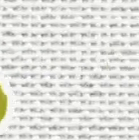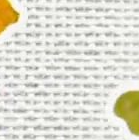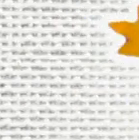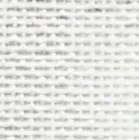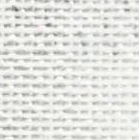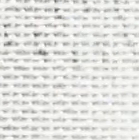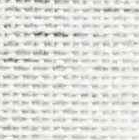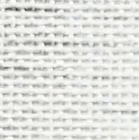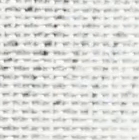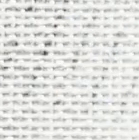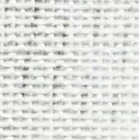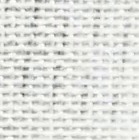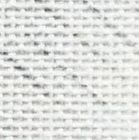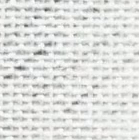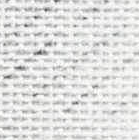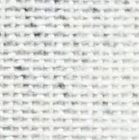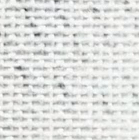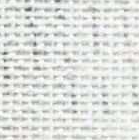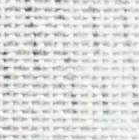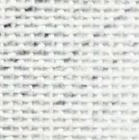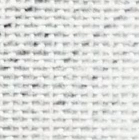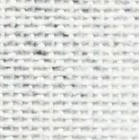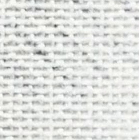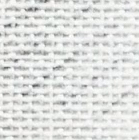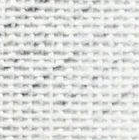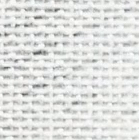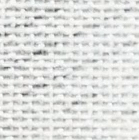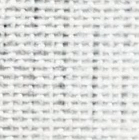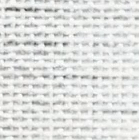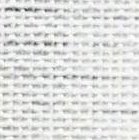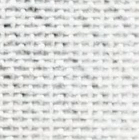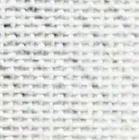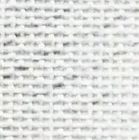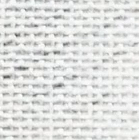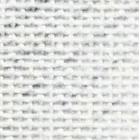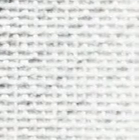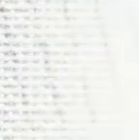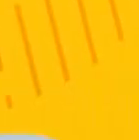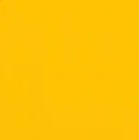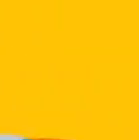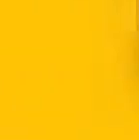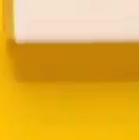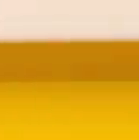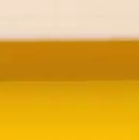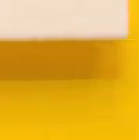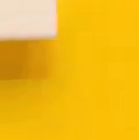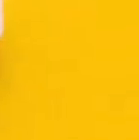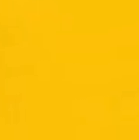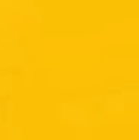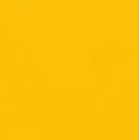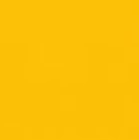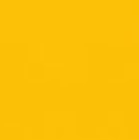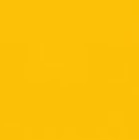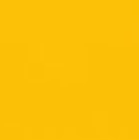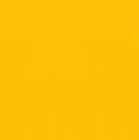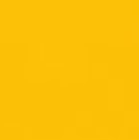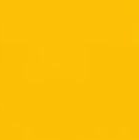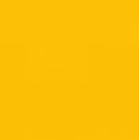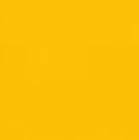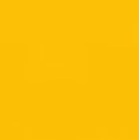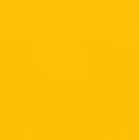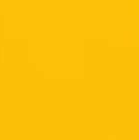a saída de emergência mais próxima. Lembre-se, não use os elevadores em uma emergência. Siga pelas